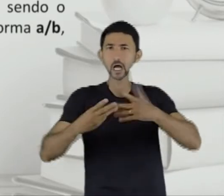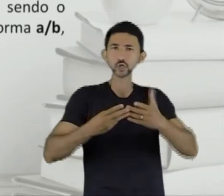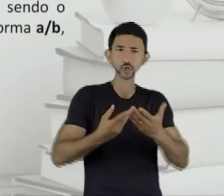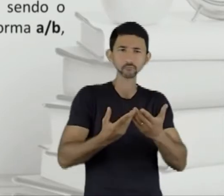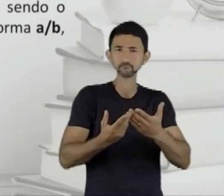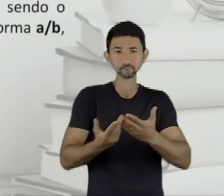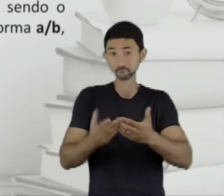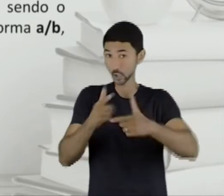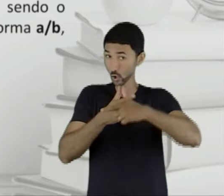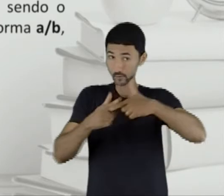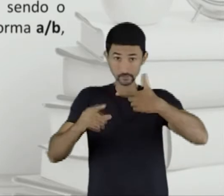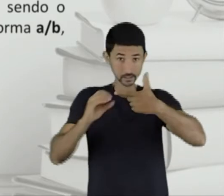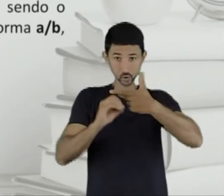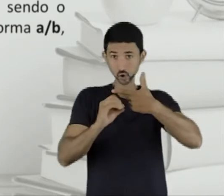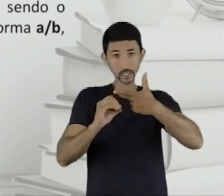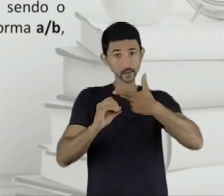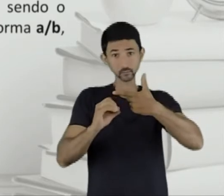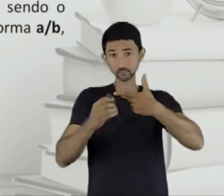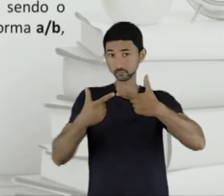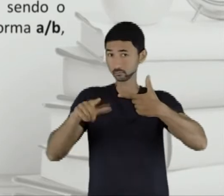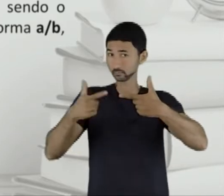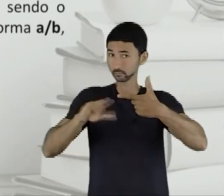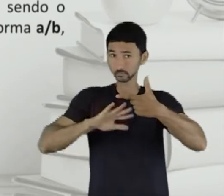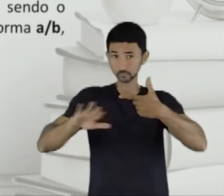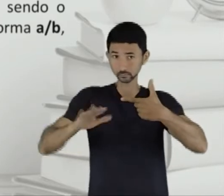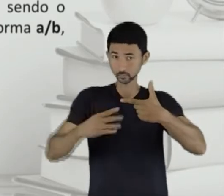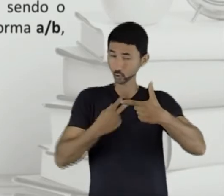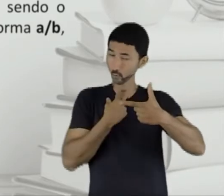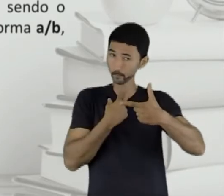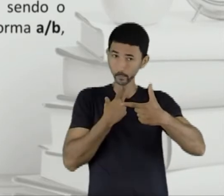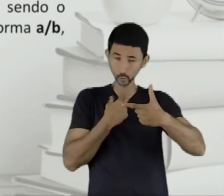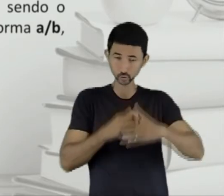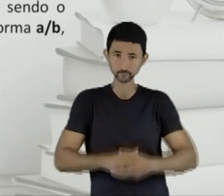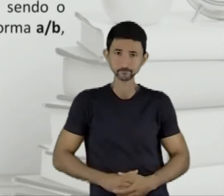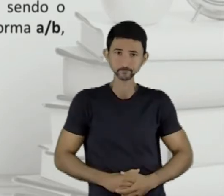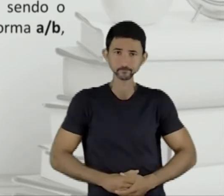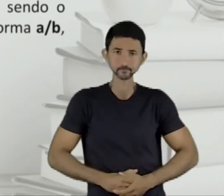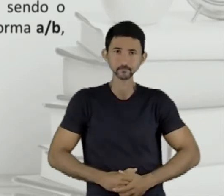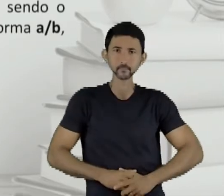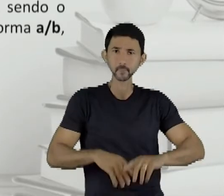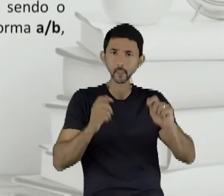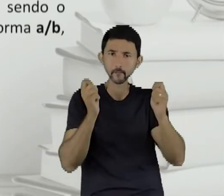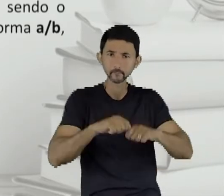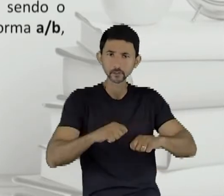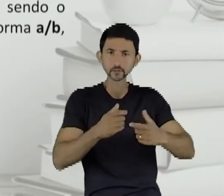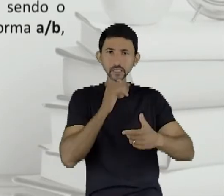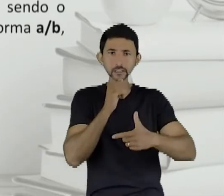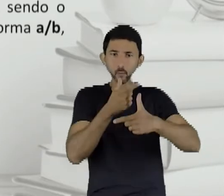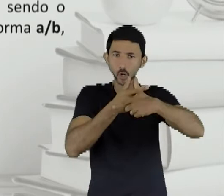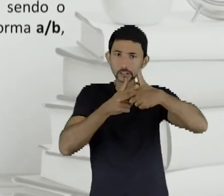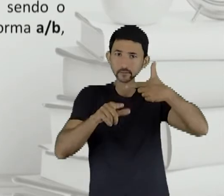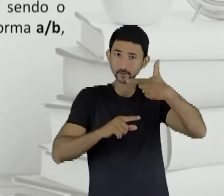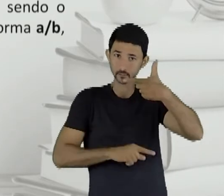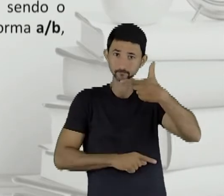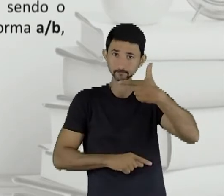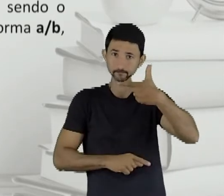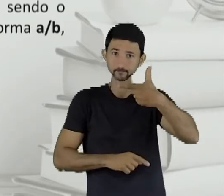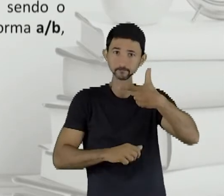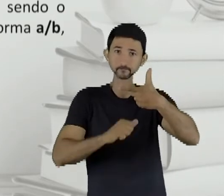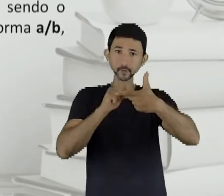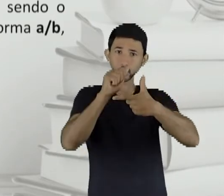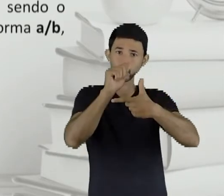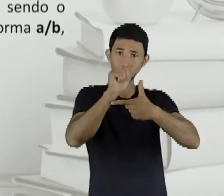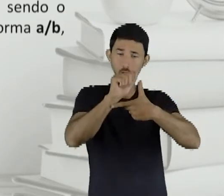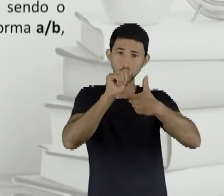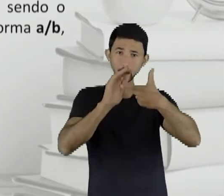zero. Certo? Então é importante você lembrar que sempre é possível você efetuar uma divisão dentro dos